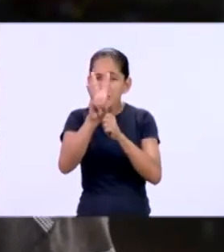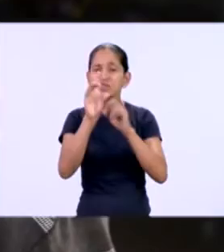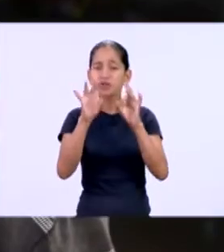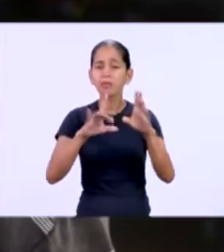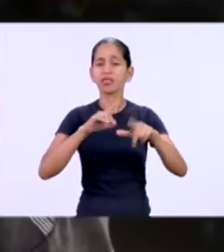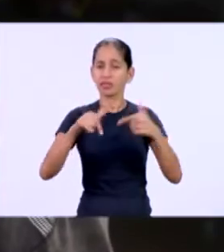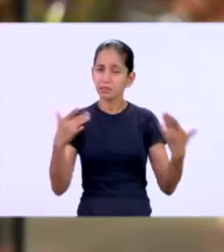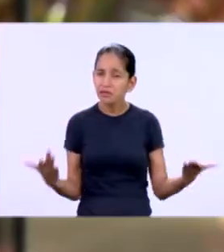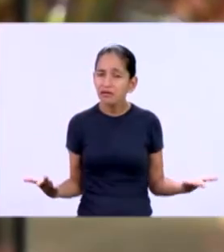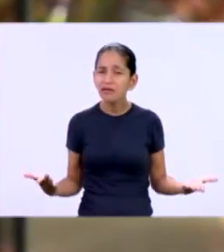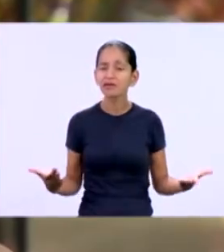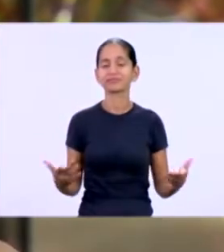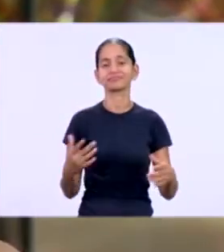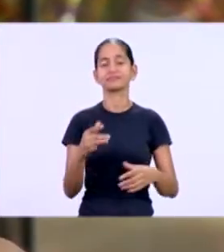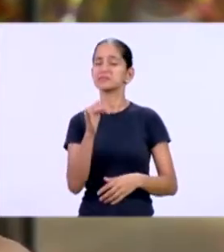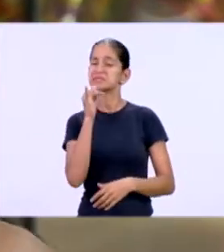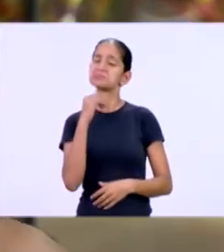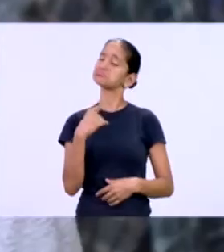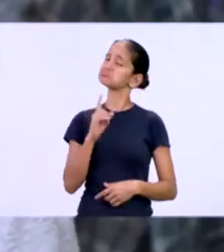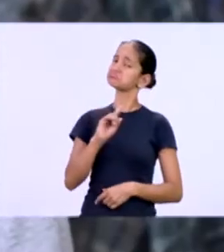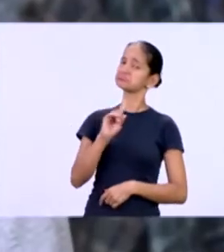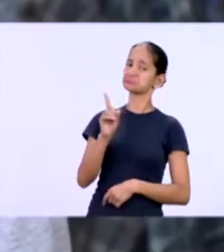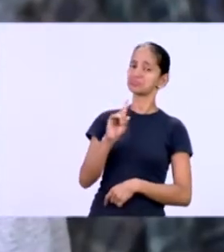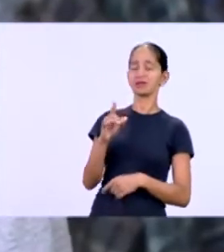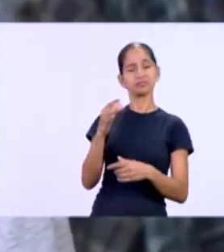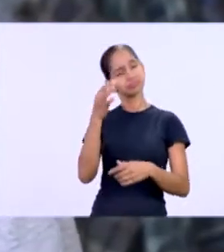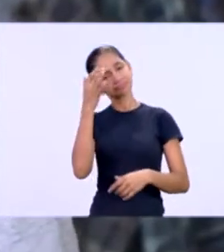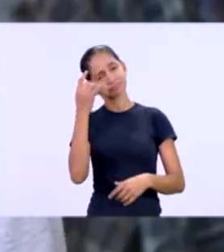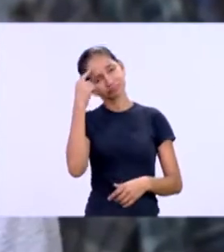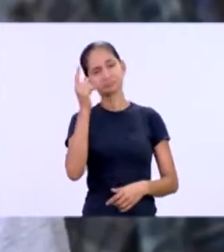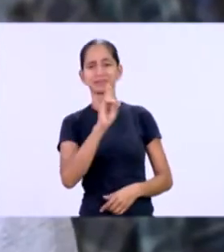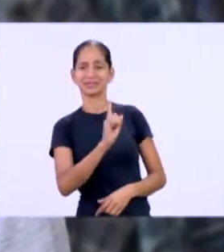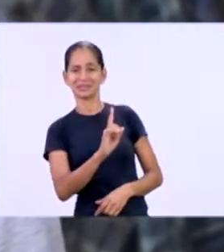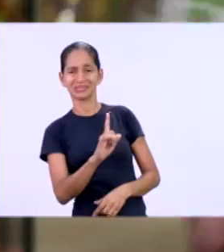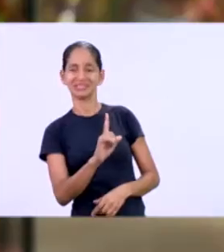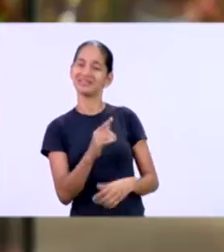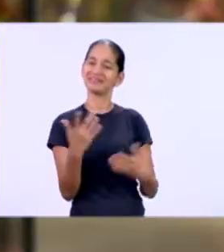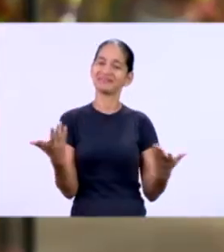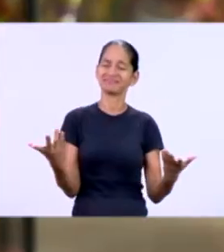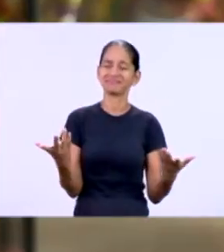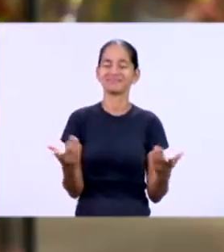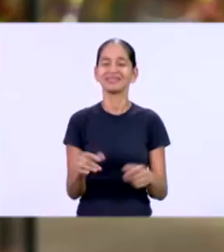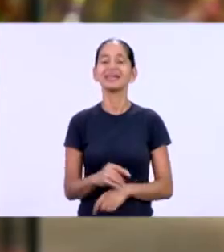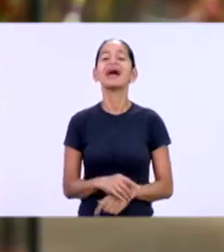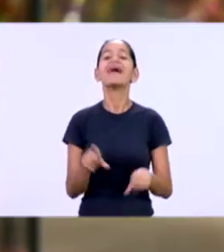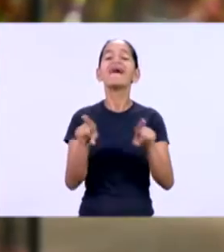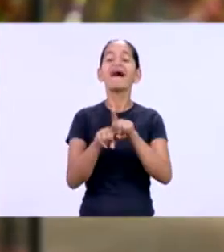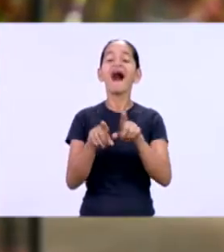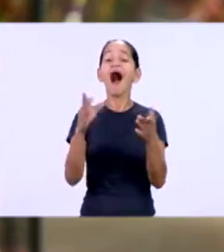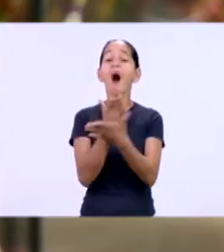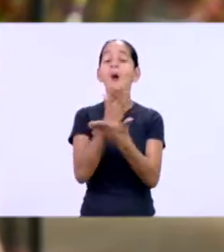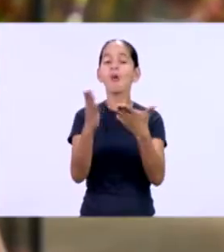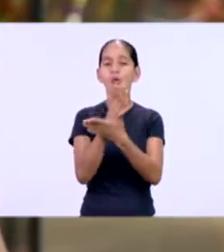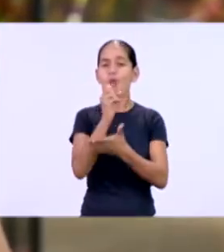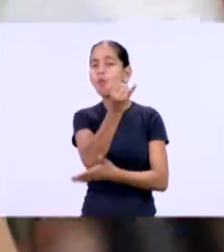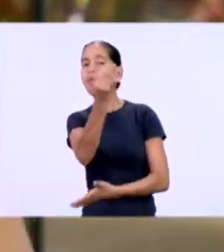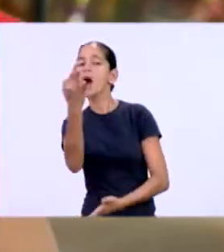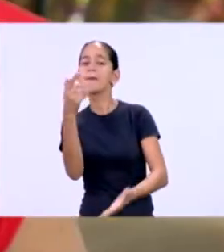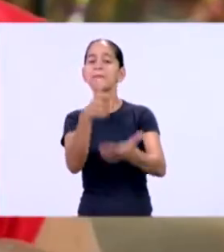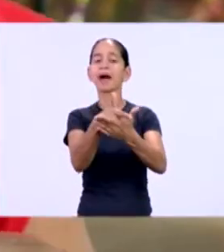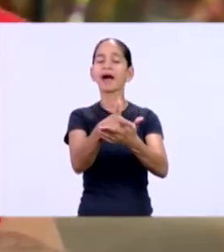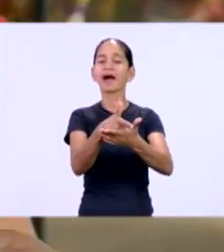claro que incomoda, né? Não. Acho que não me incomoda não. E a senhora tem uma noção de quanto a senhora paga de